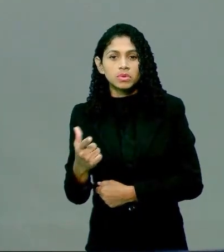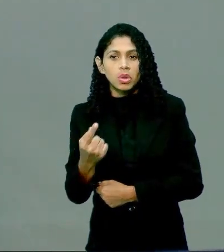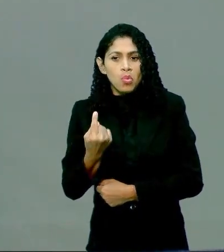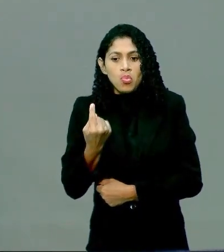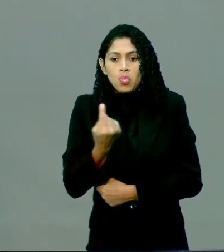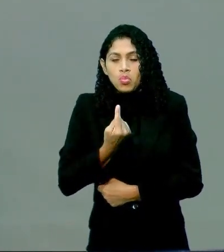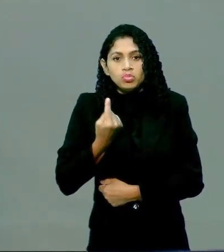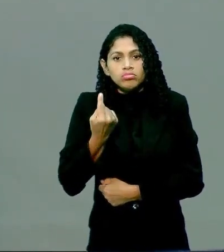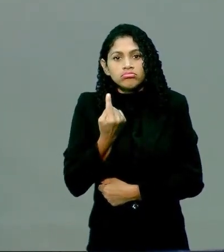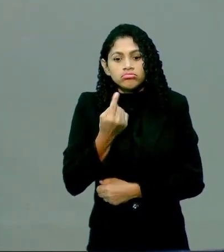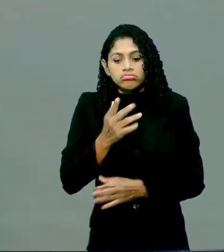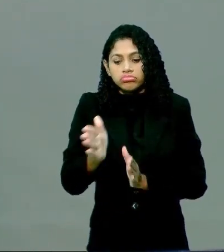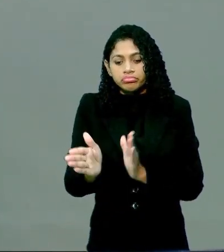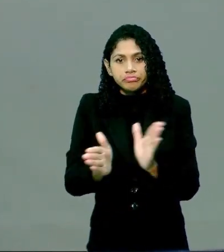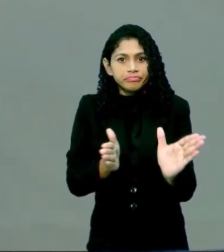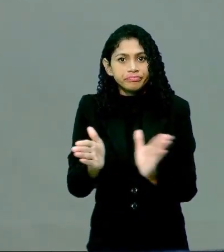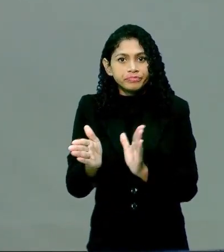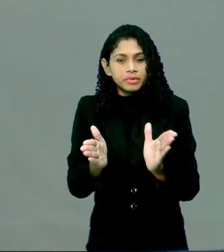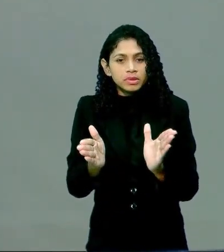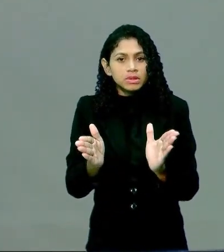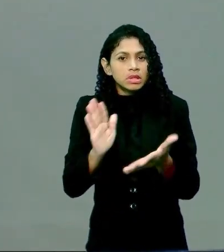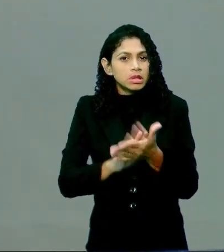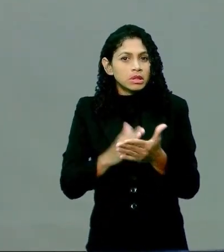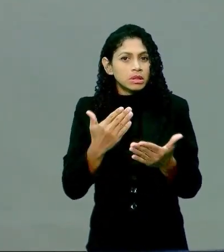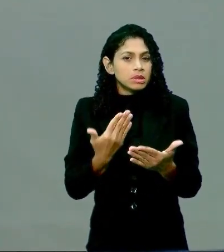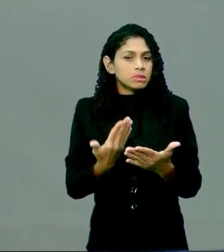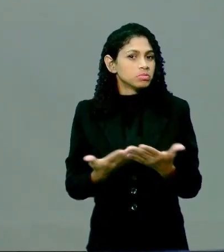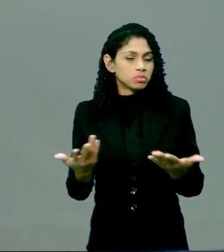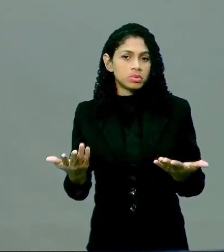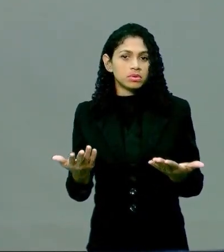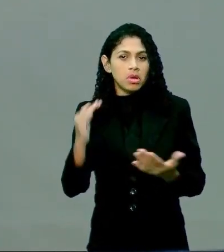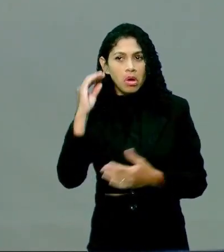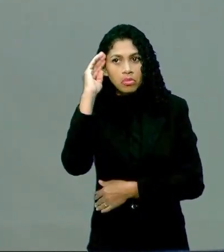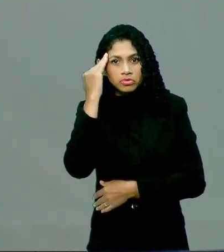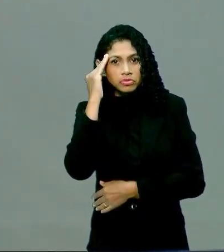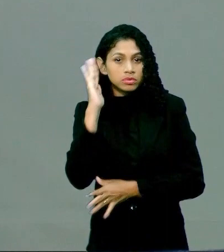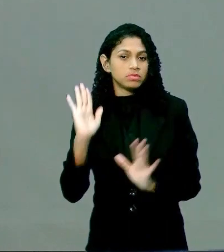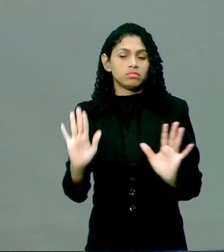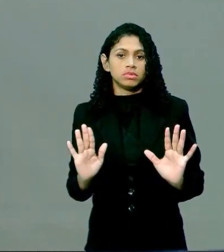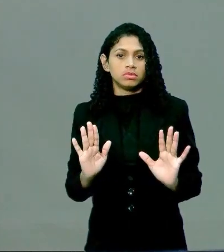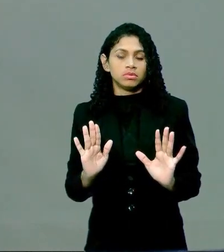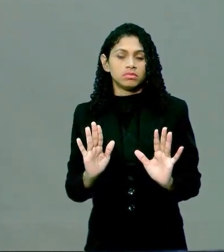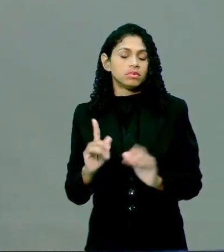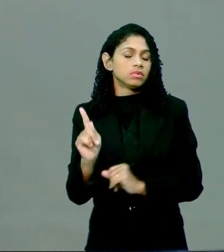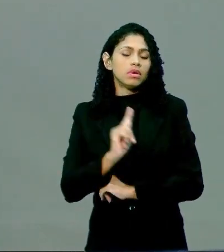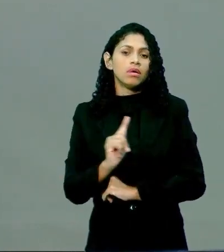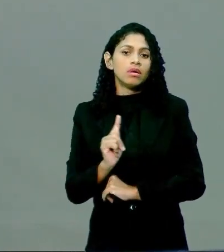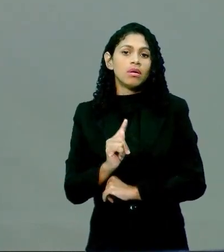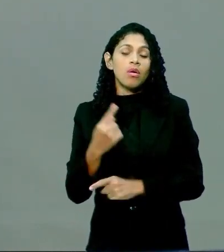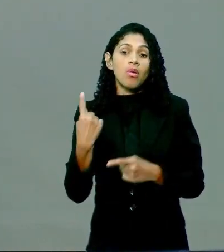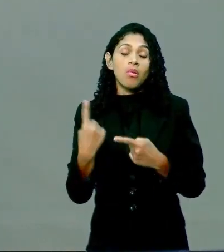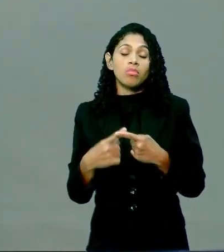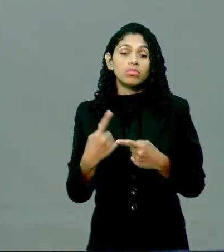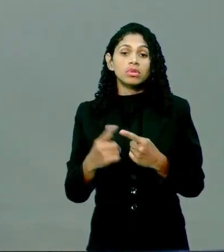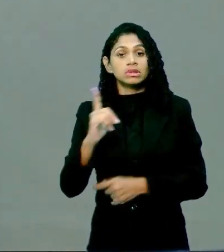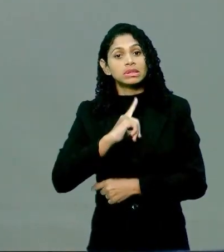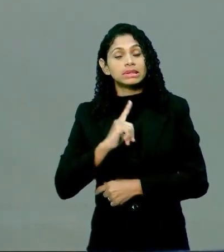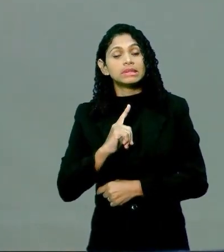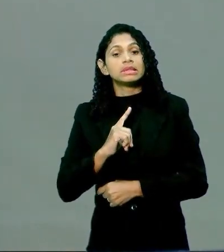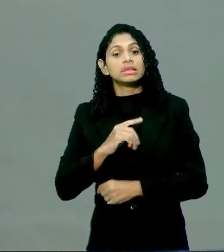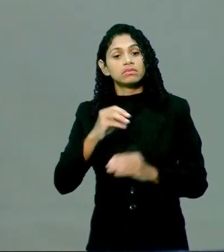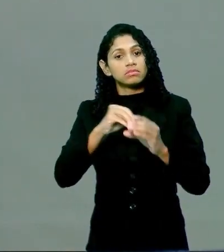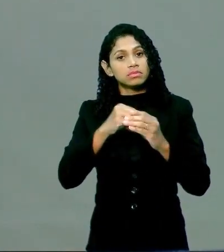única linha de interpretação, uma única linha de entendimento, tá? Justamente por ter essas